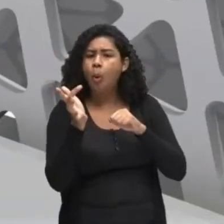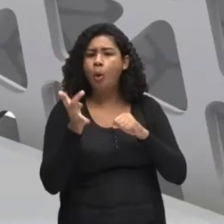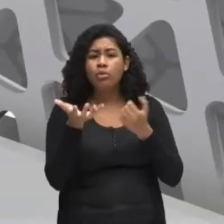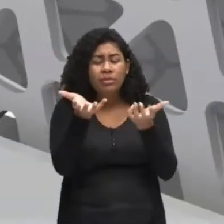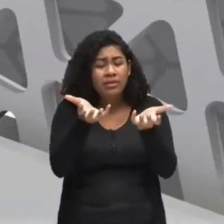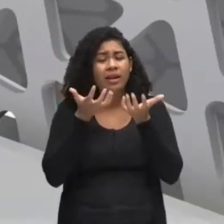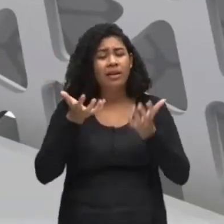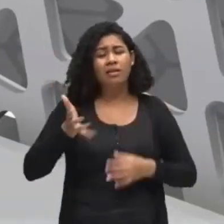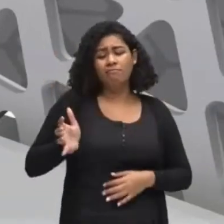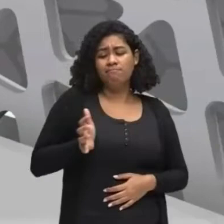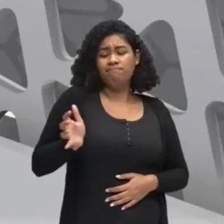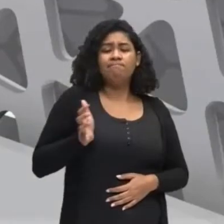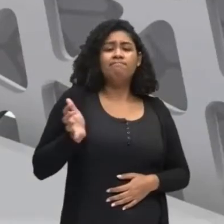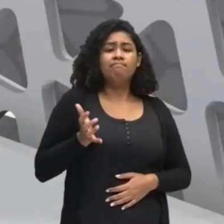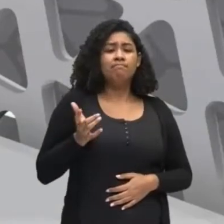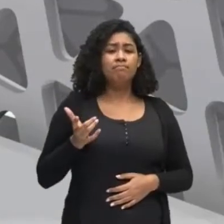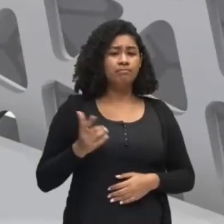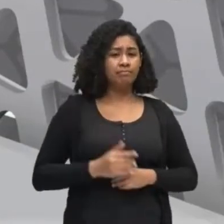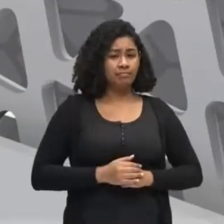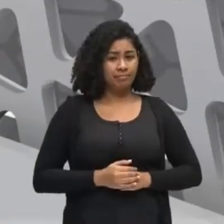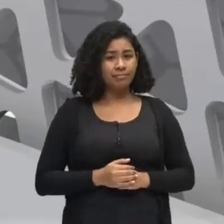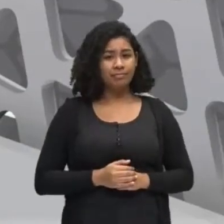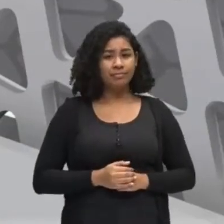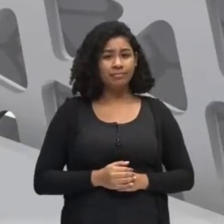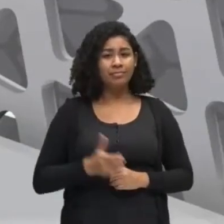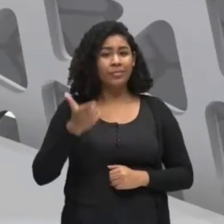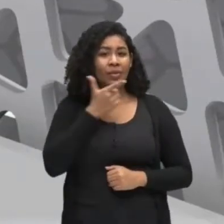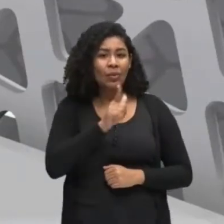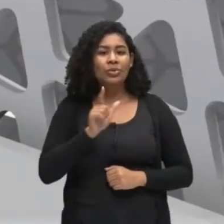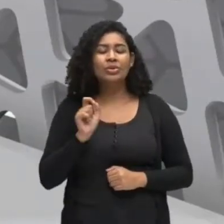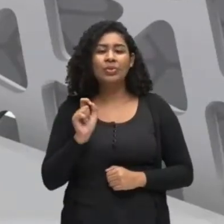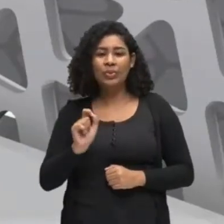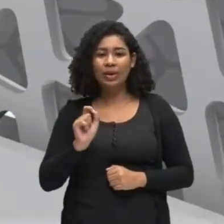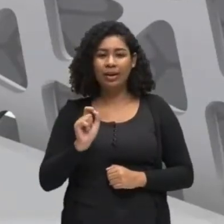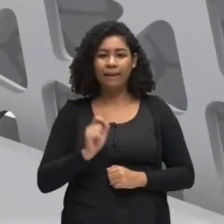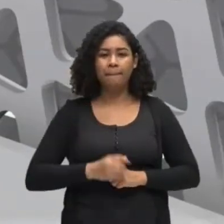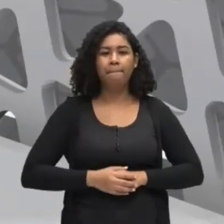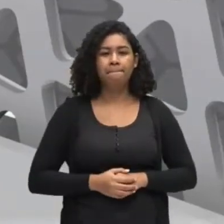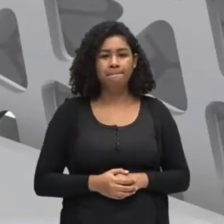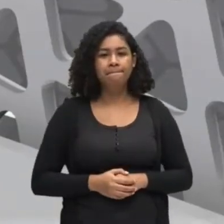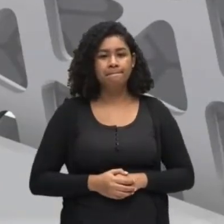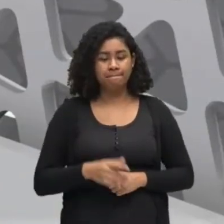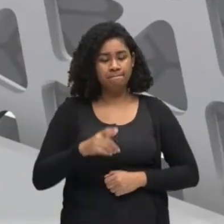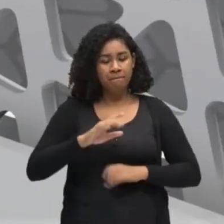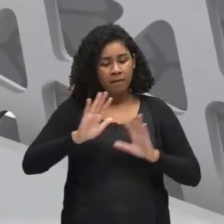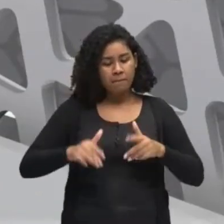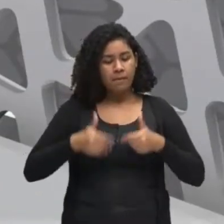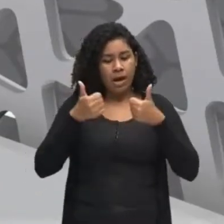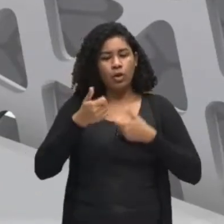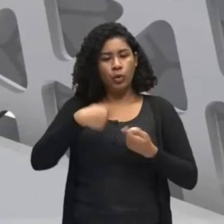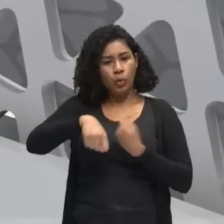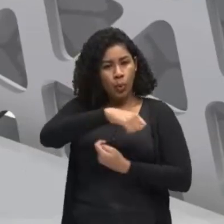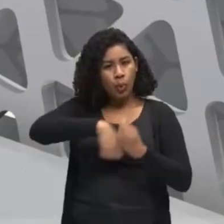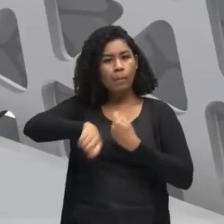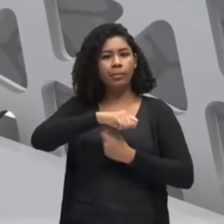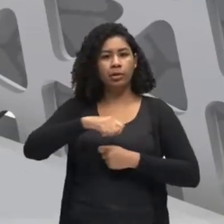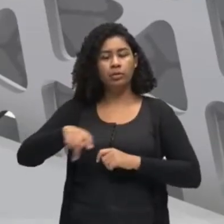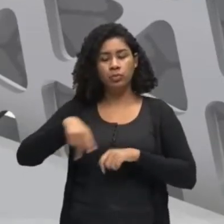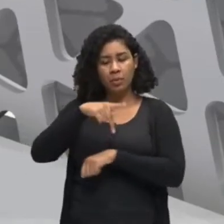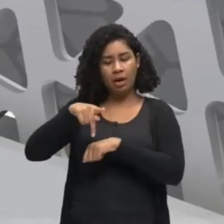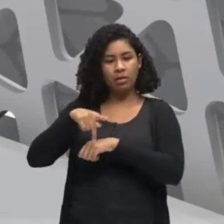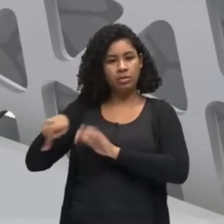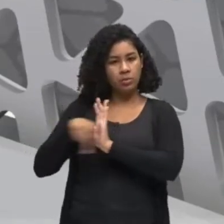dessas riquezas para compor ali, né, a sua questão econômica, tá bom? Como prometido a